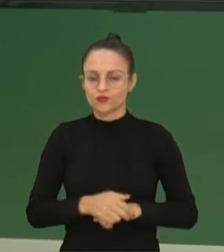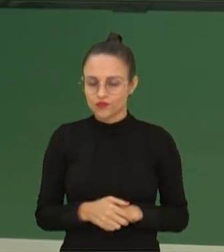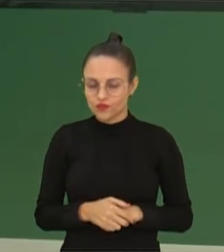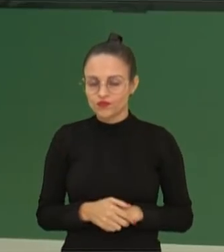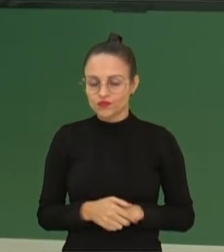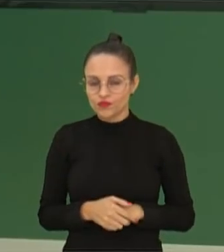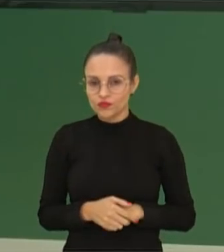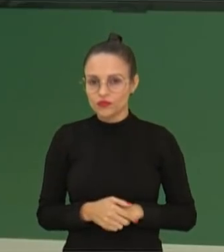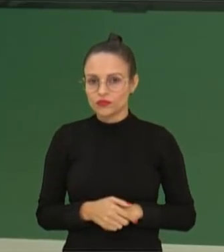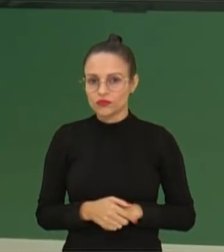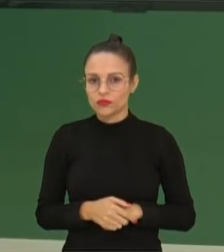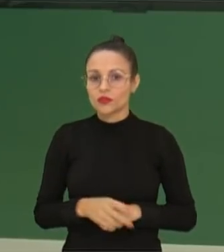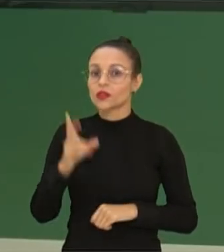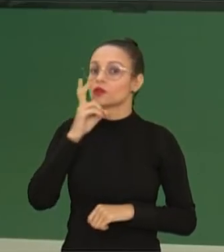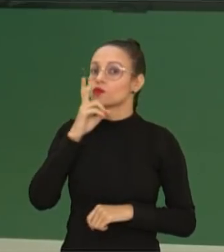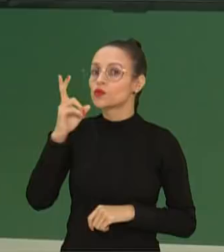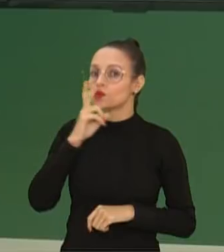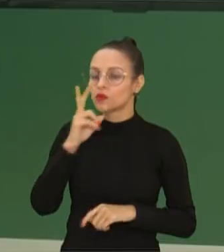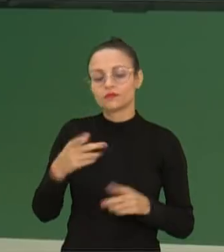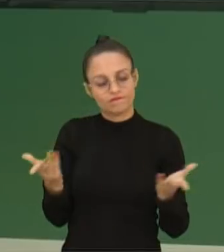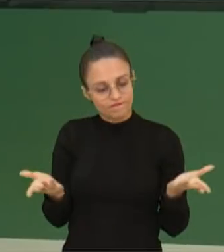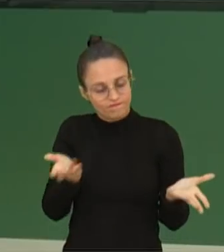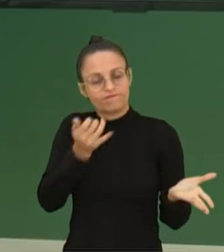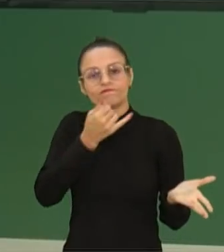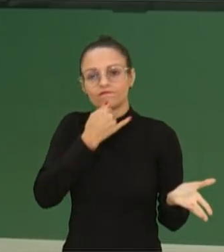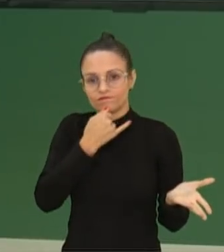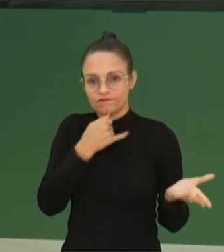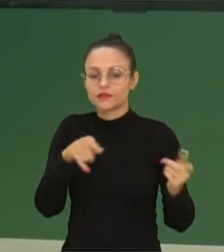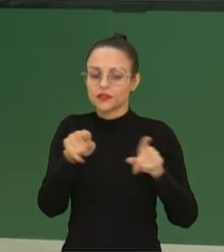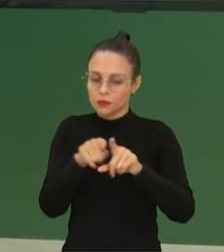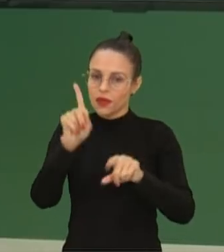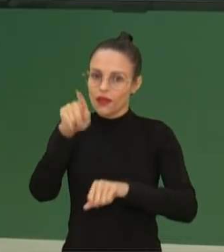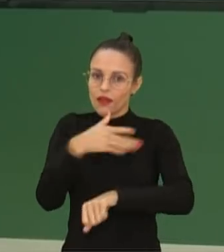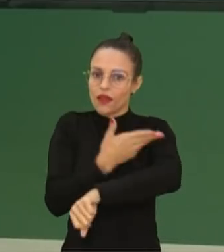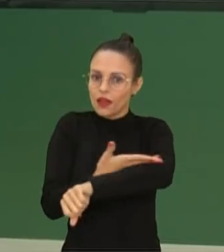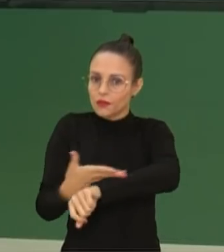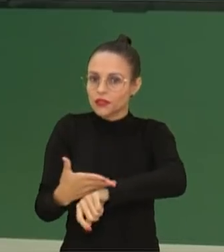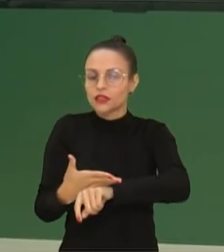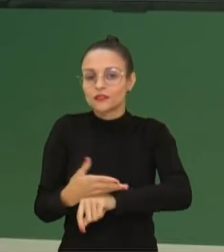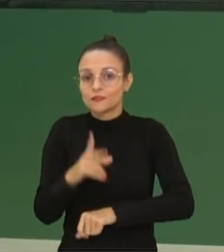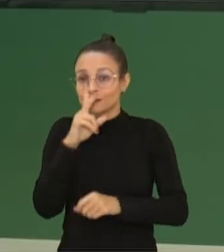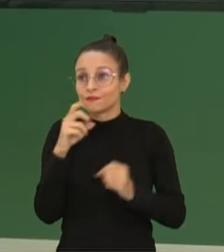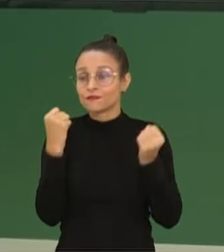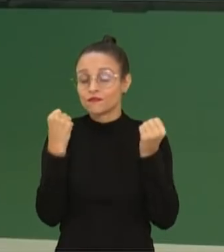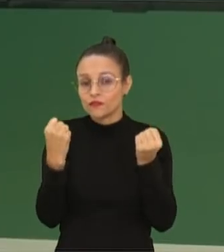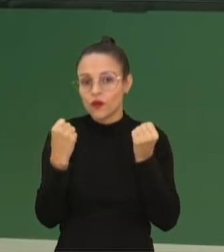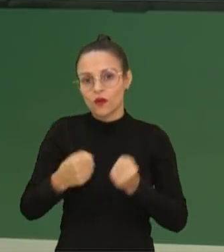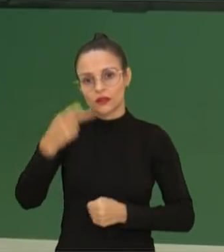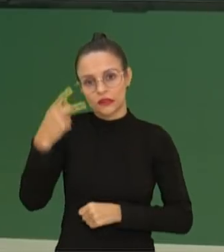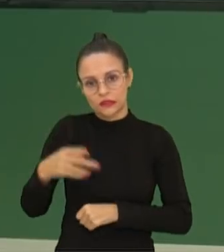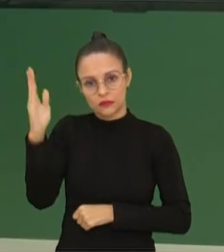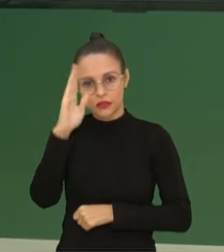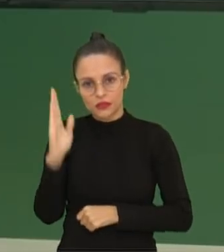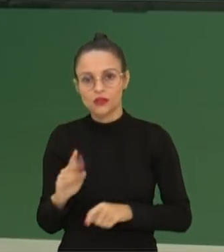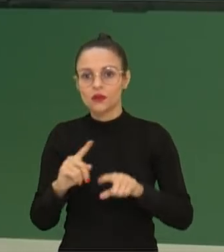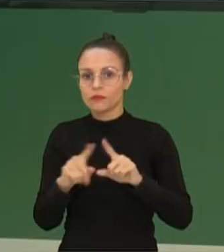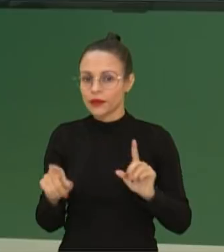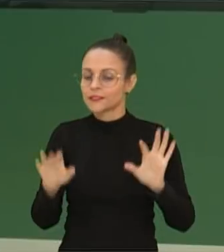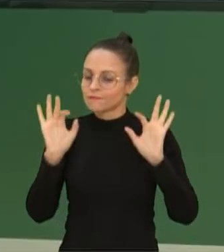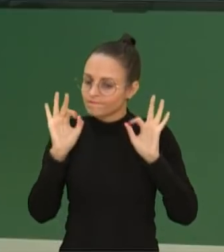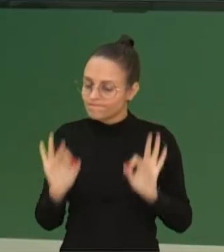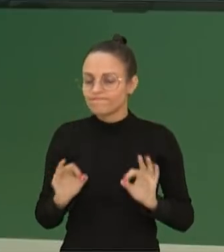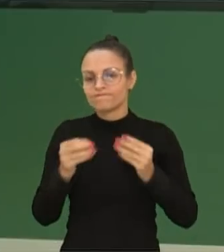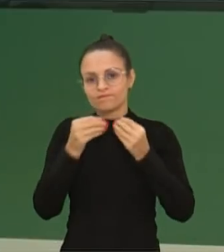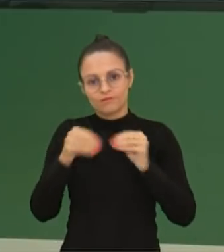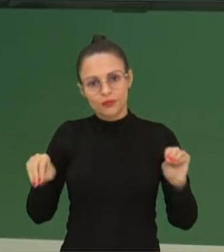tá? Tabagismo, né? Infelizmente, é um hábito muito forte ainda no nosso país e que compromete